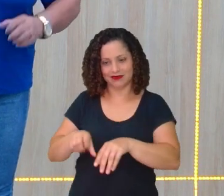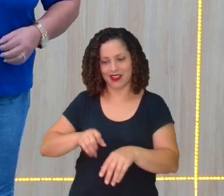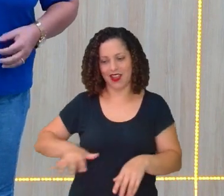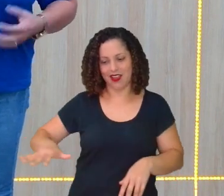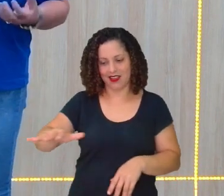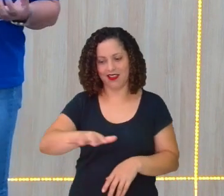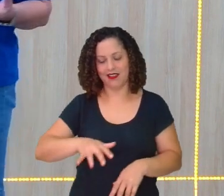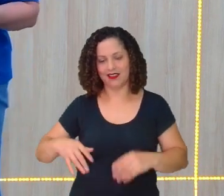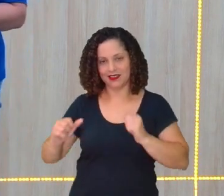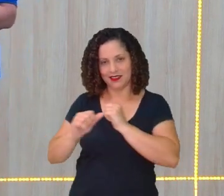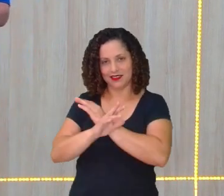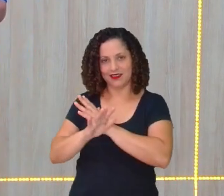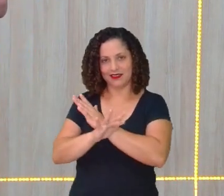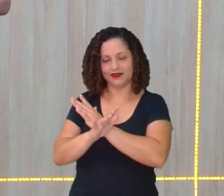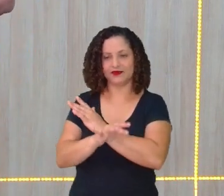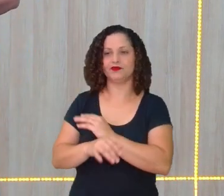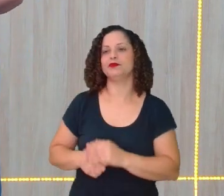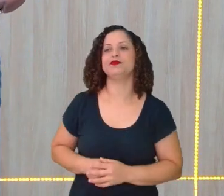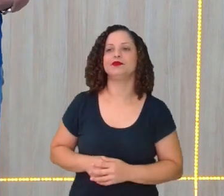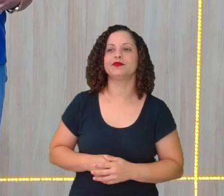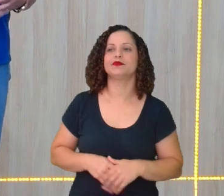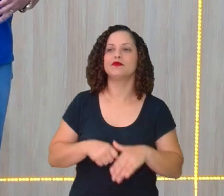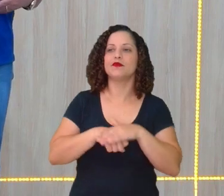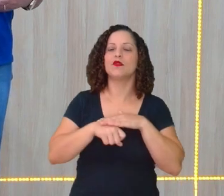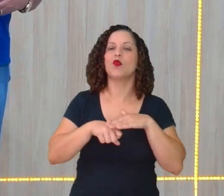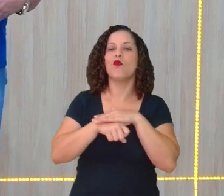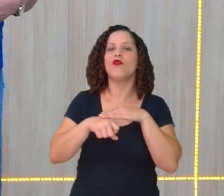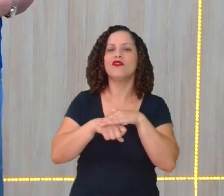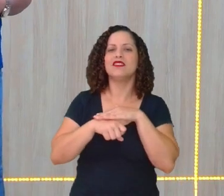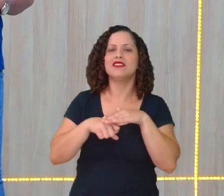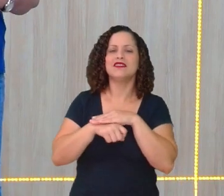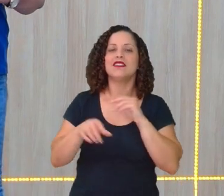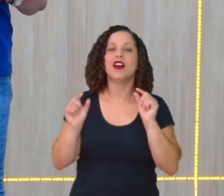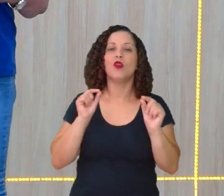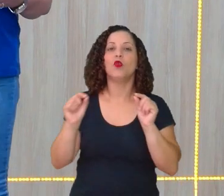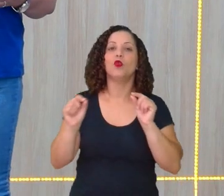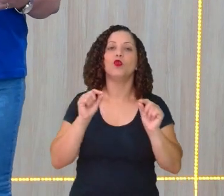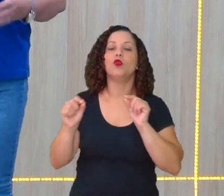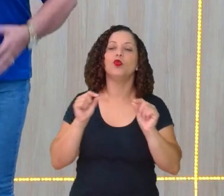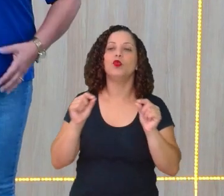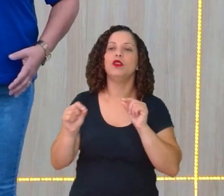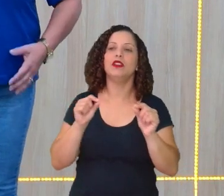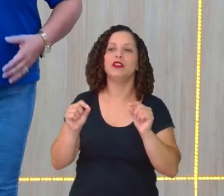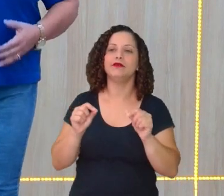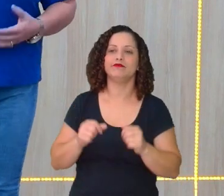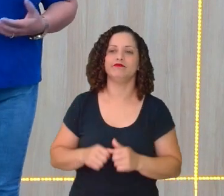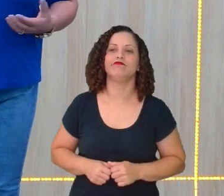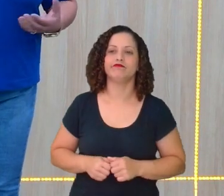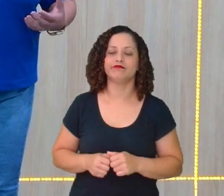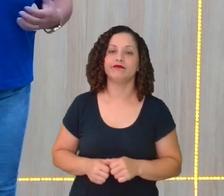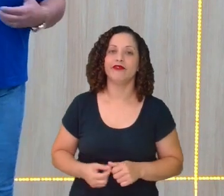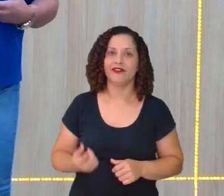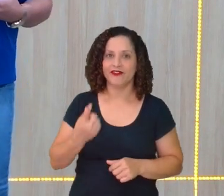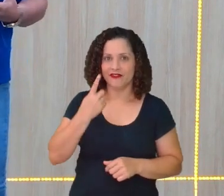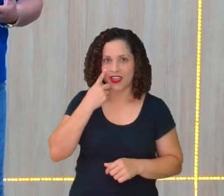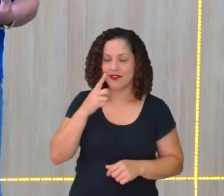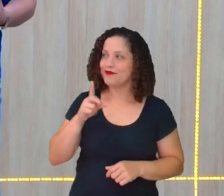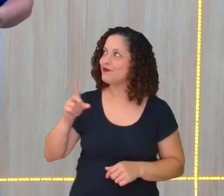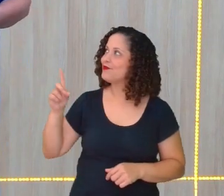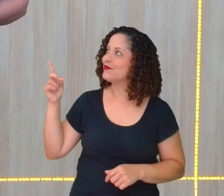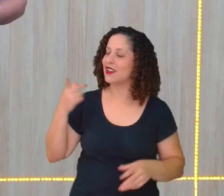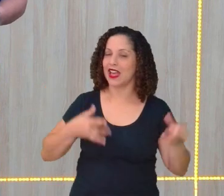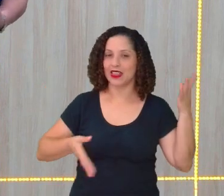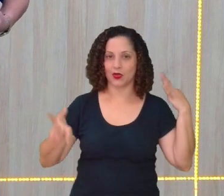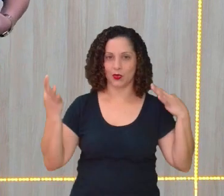aí, a gente vai conversar com vocês a respeito de turistar, né? Aí a questão aí do turismo,